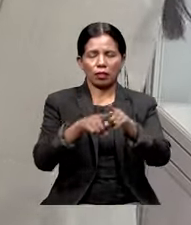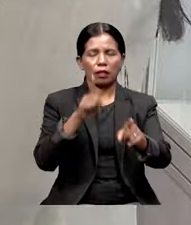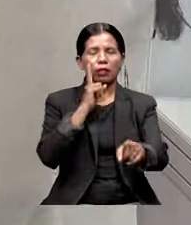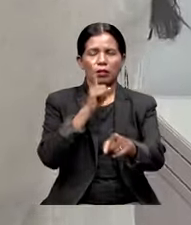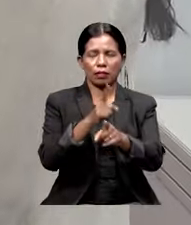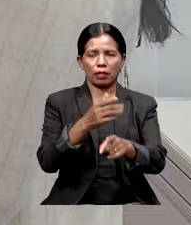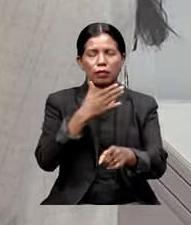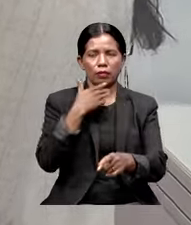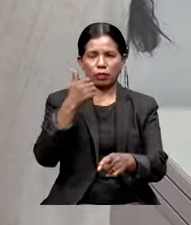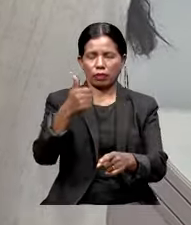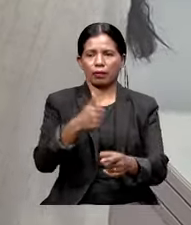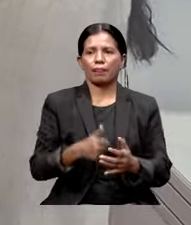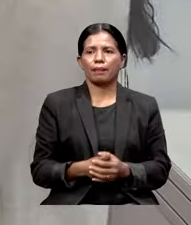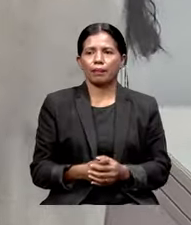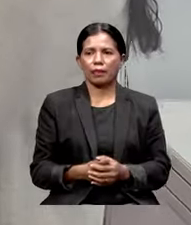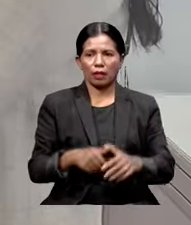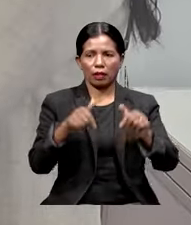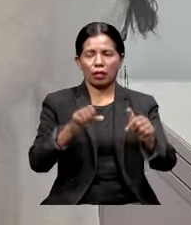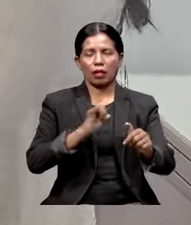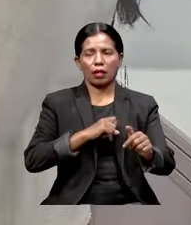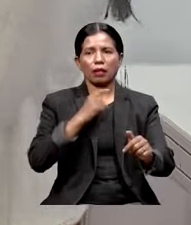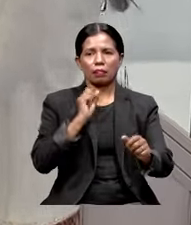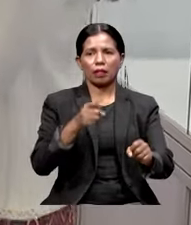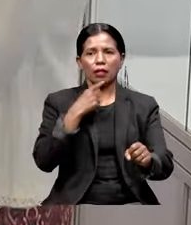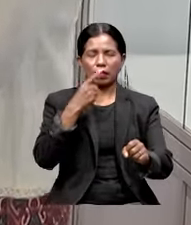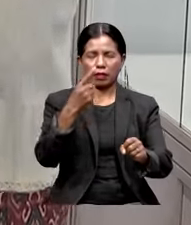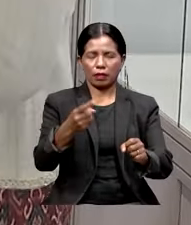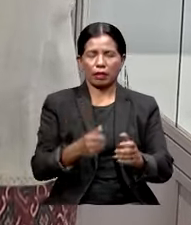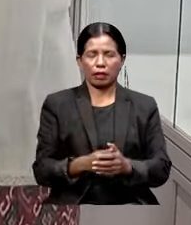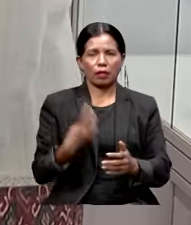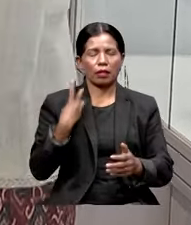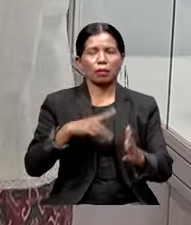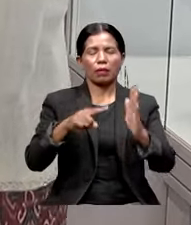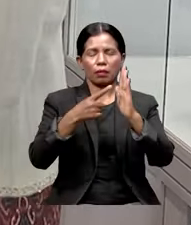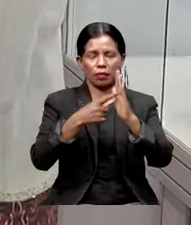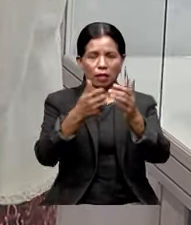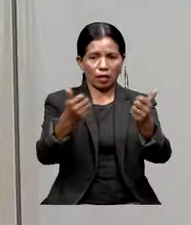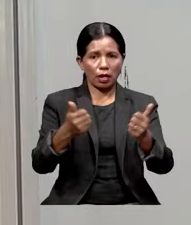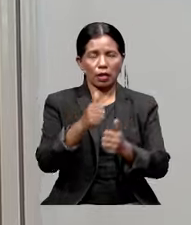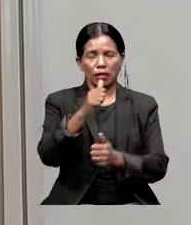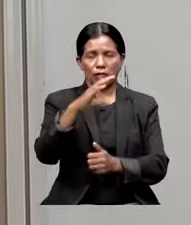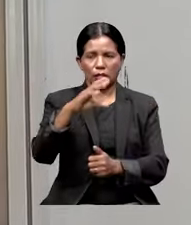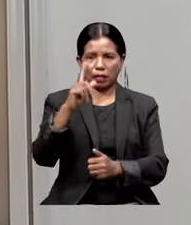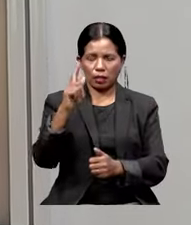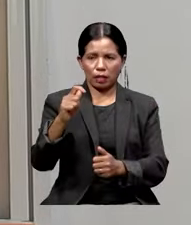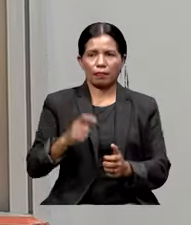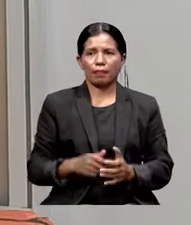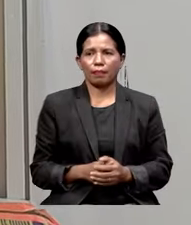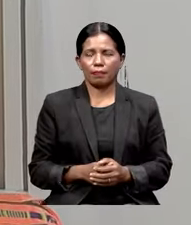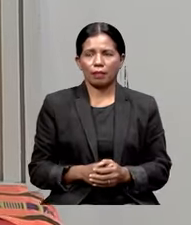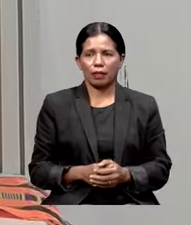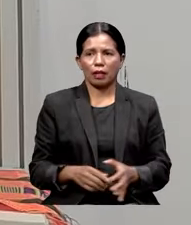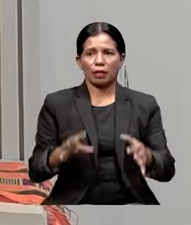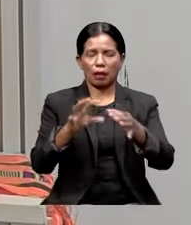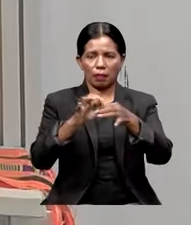leu. E né, há belo explicar, canta. E a minha começa a sucesso antimo, a minha e a membro